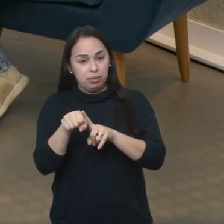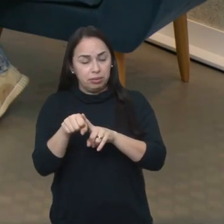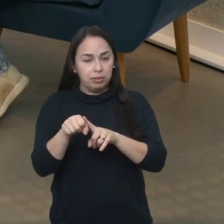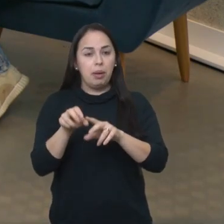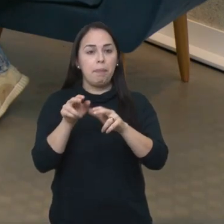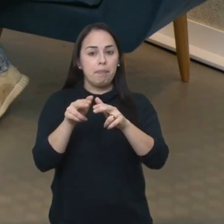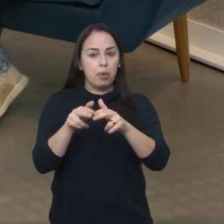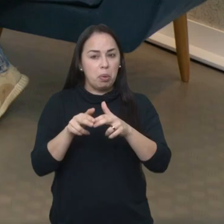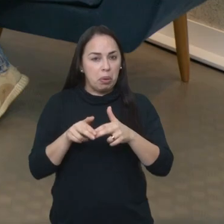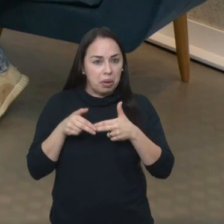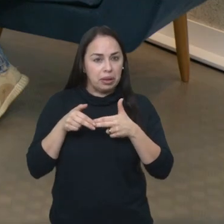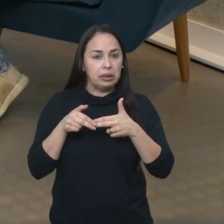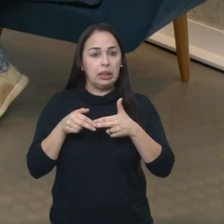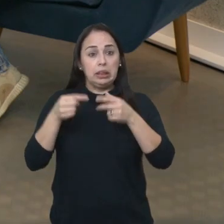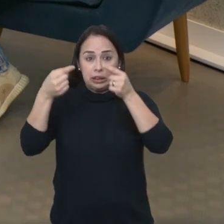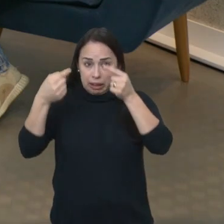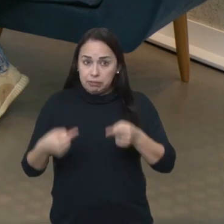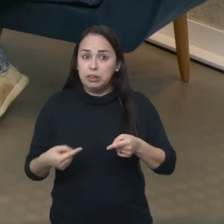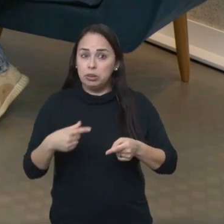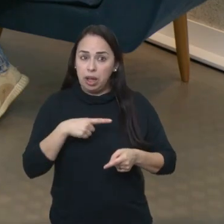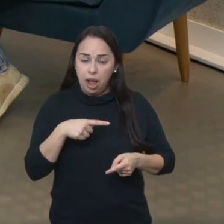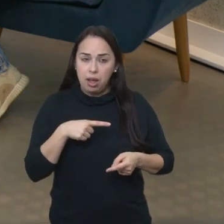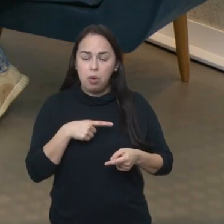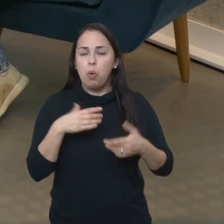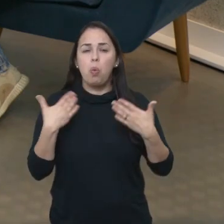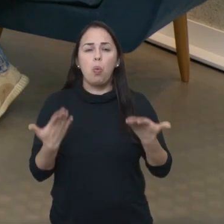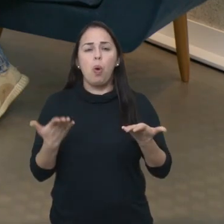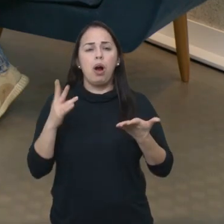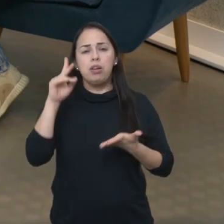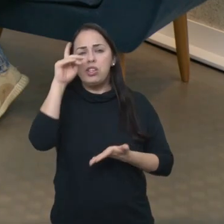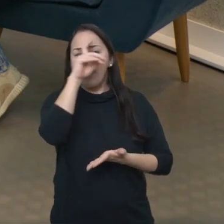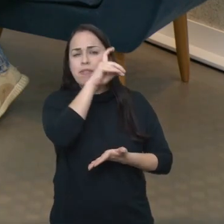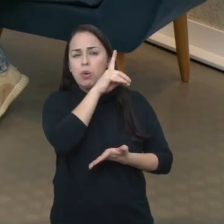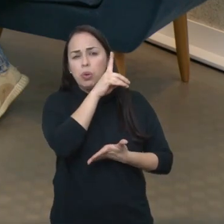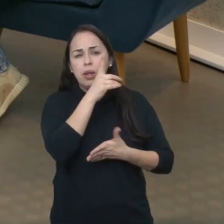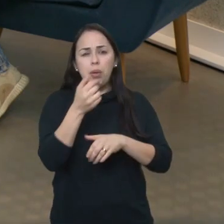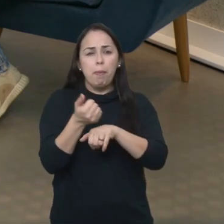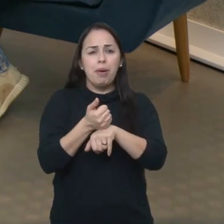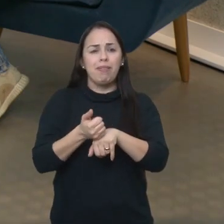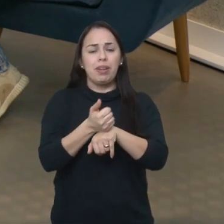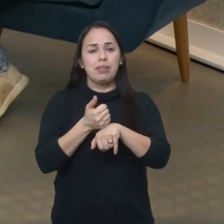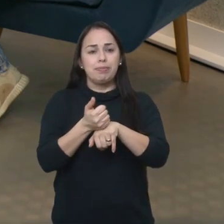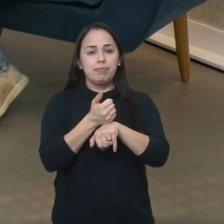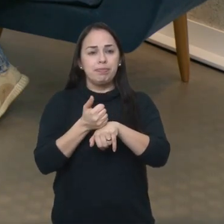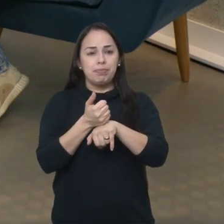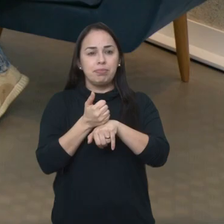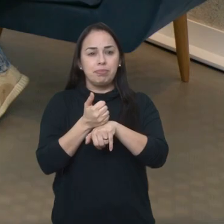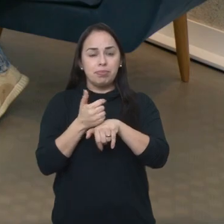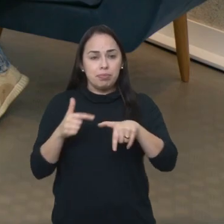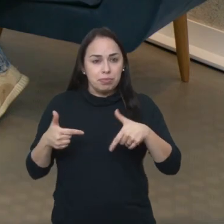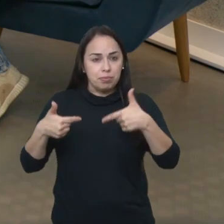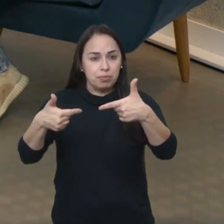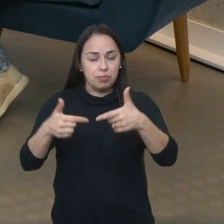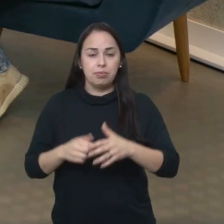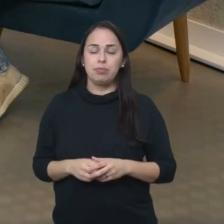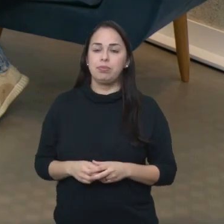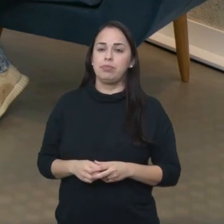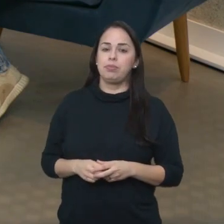e por isso também enfrenta alguns desafios. Quais as dificuldades do profissional para enfrentar o dia a